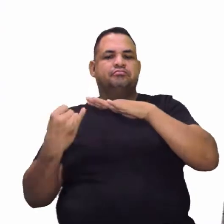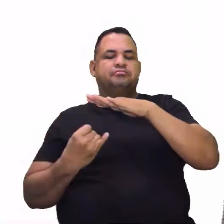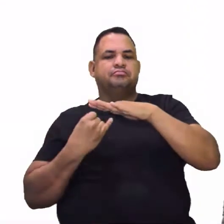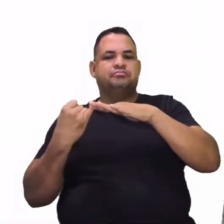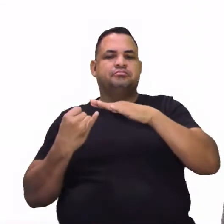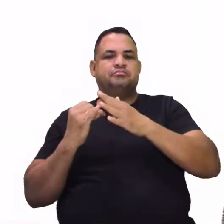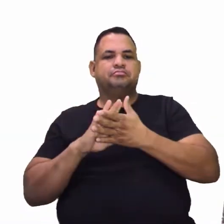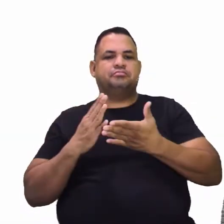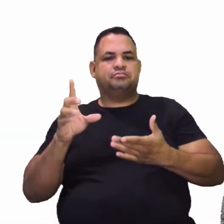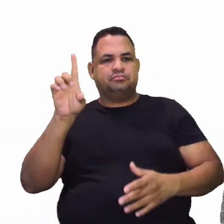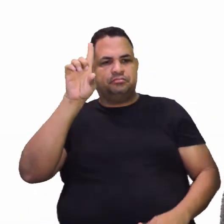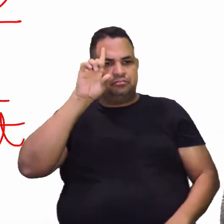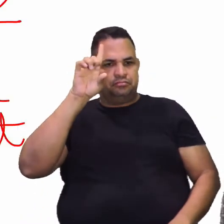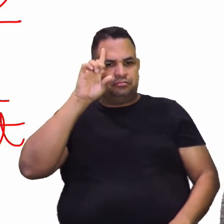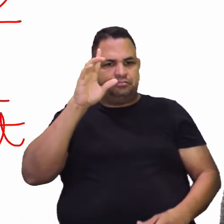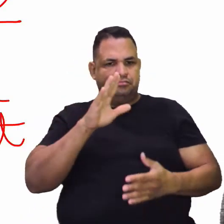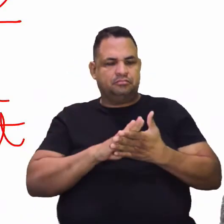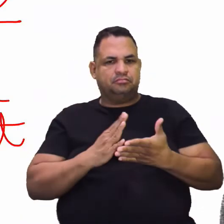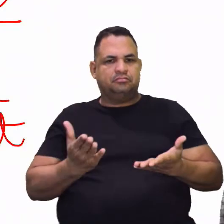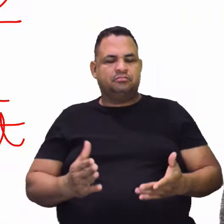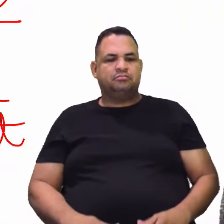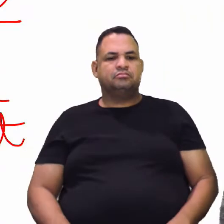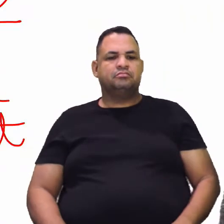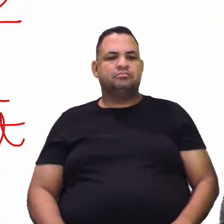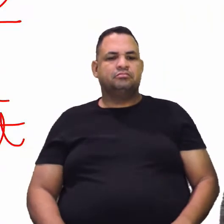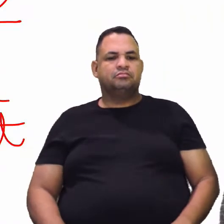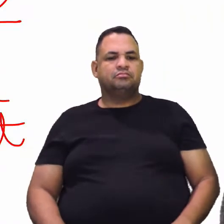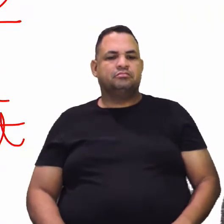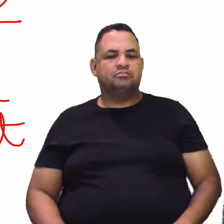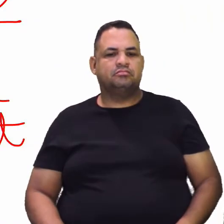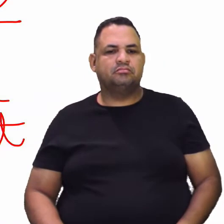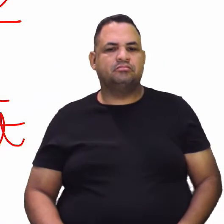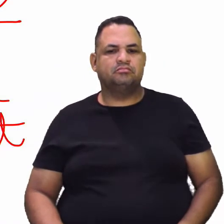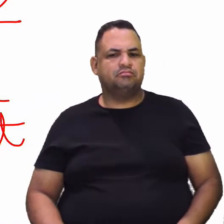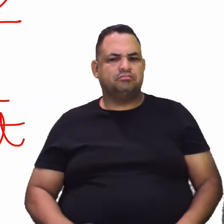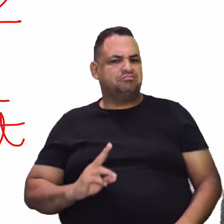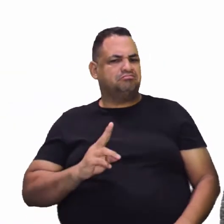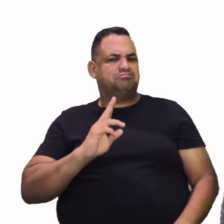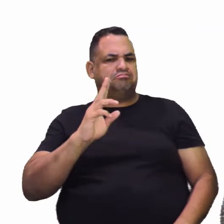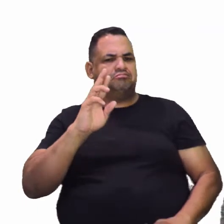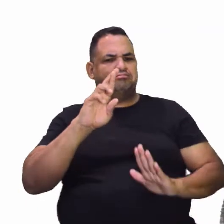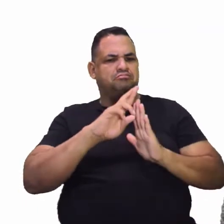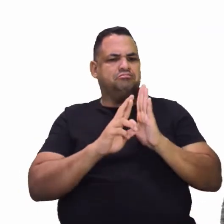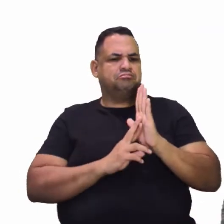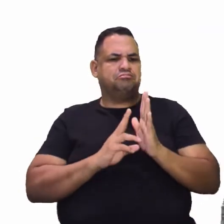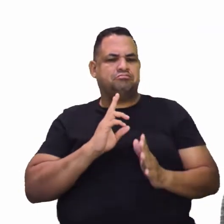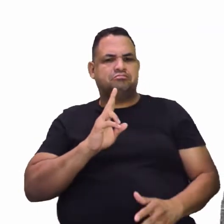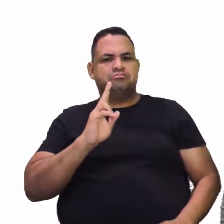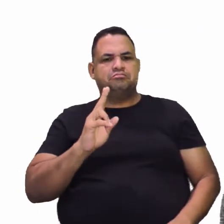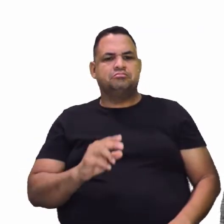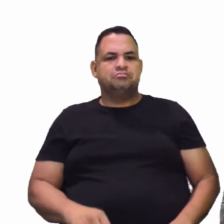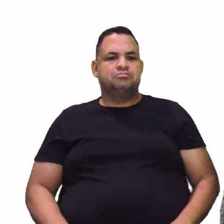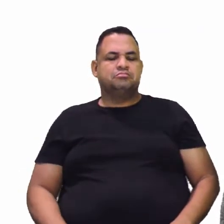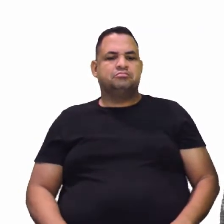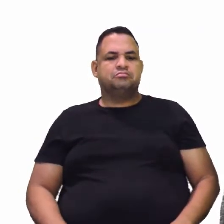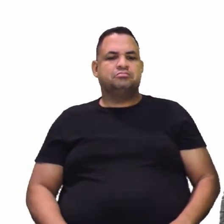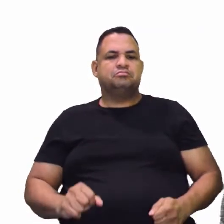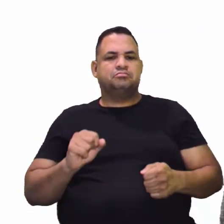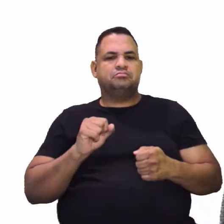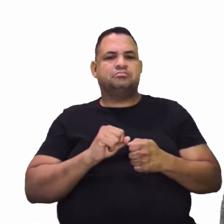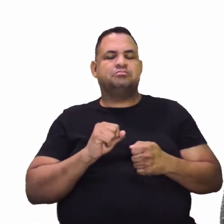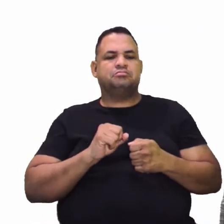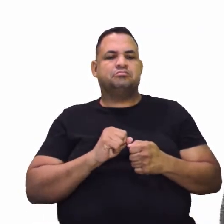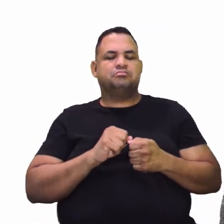dia, lá eles sinceramente nem seguem muito essa regra o tempo inteiro. Sério, eles fazem